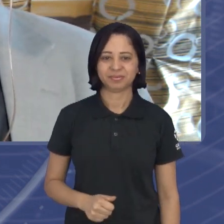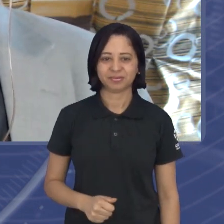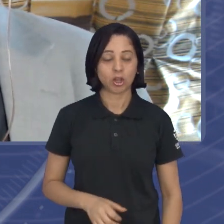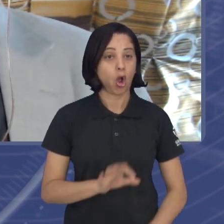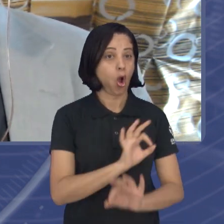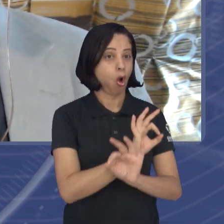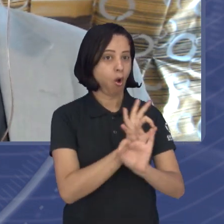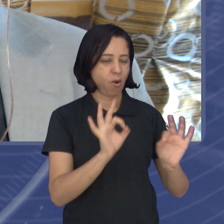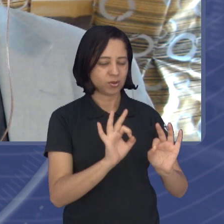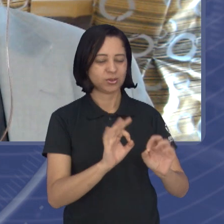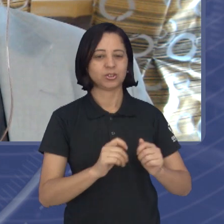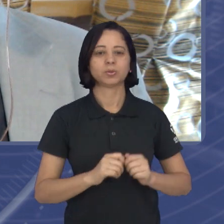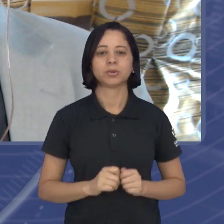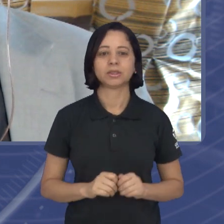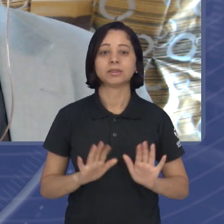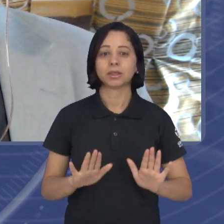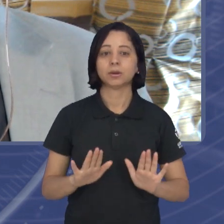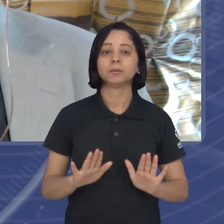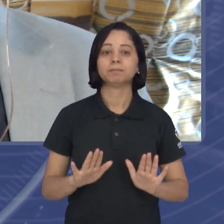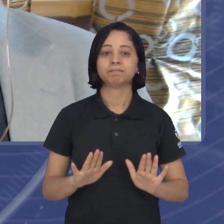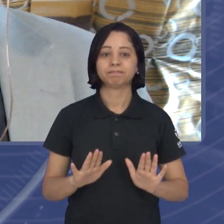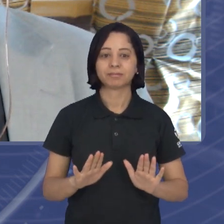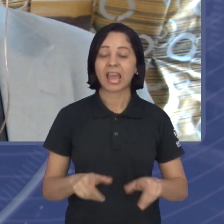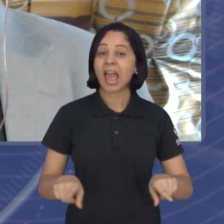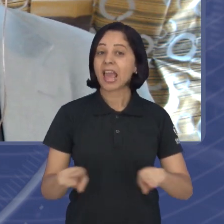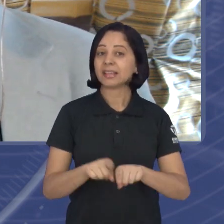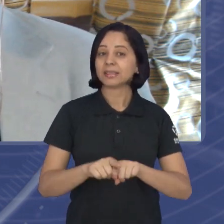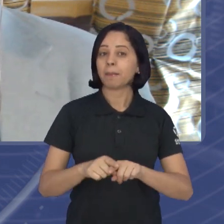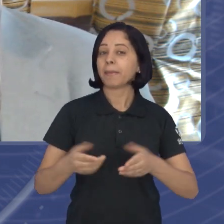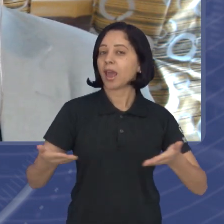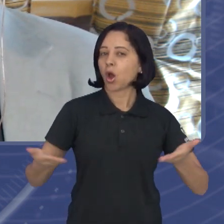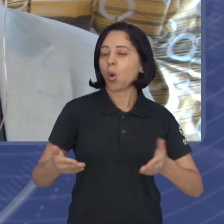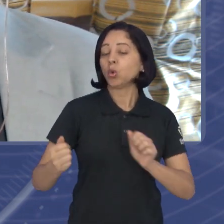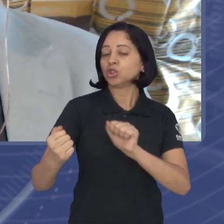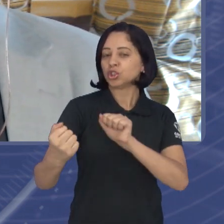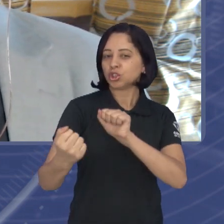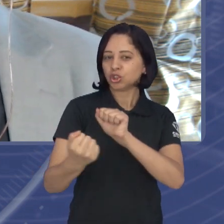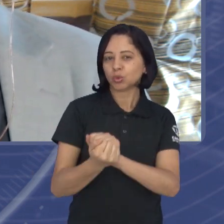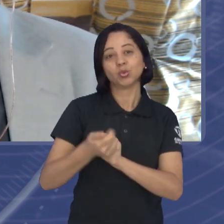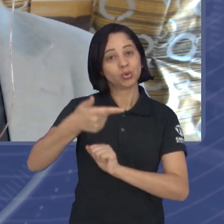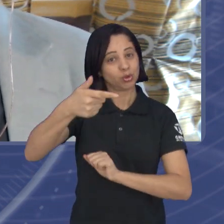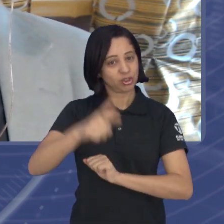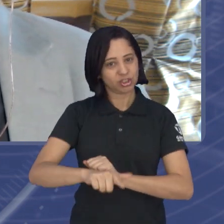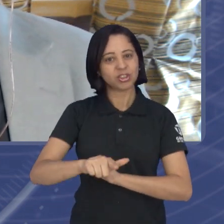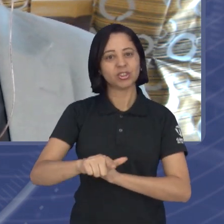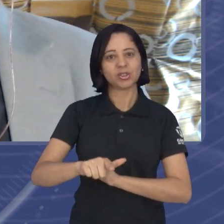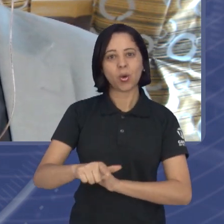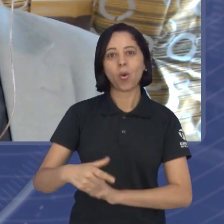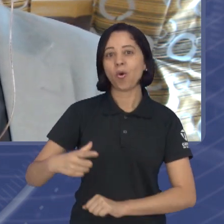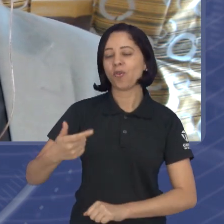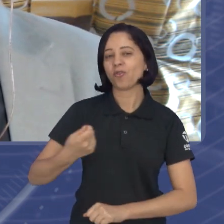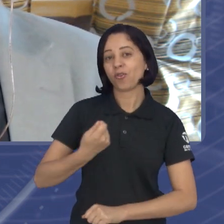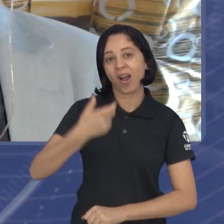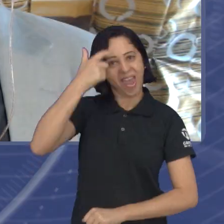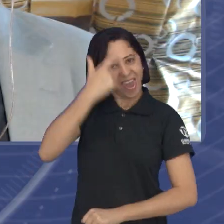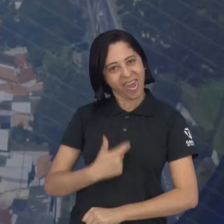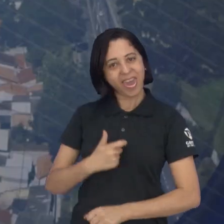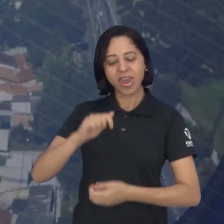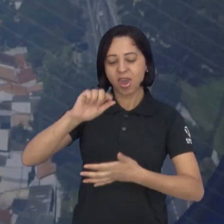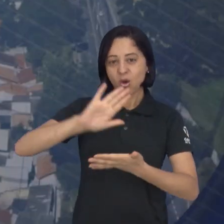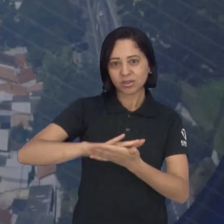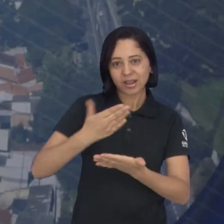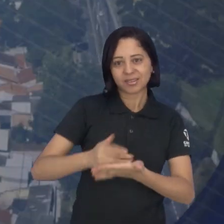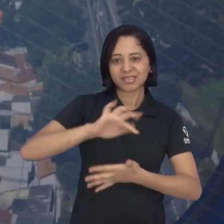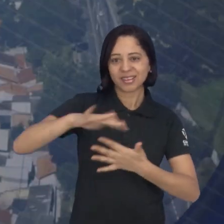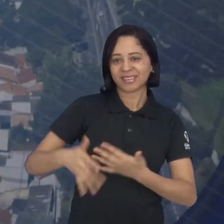Tudo jóia. Bom, quero lembrar que quem estará conosco mais uma vez hoje é a Ana, tradutora de